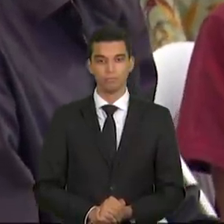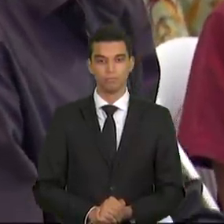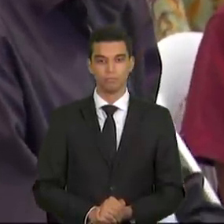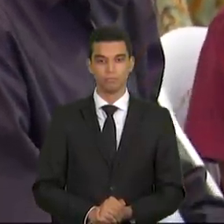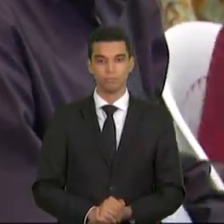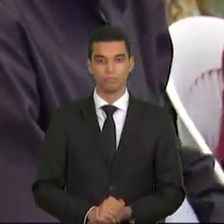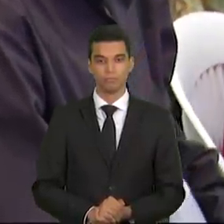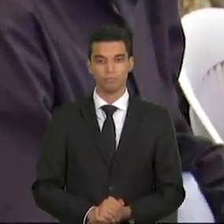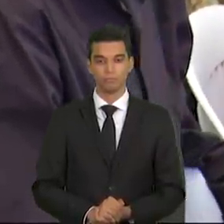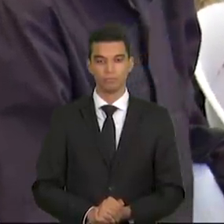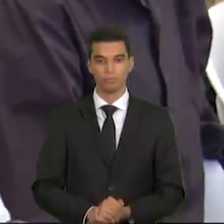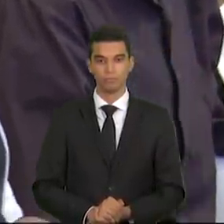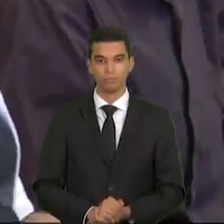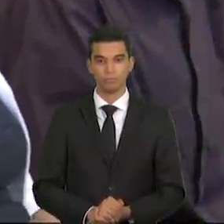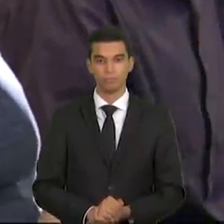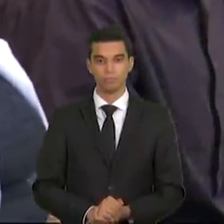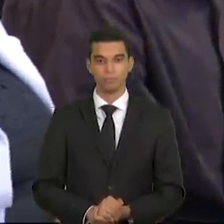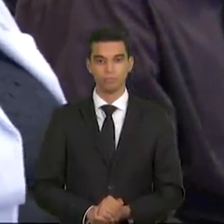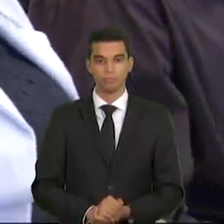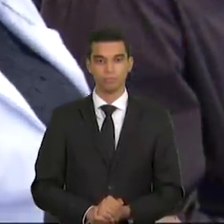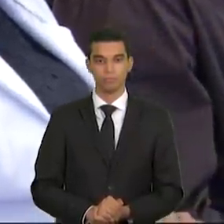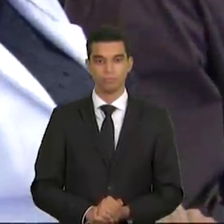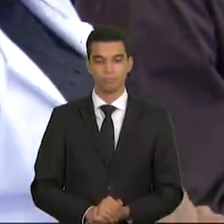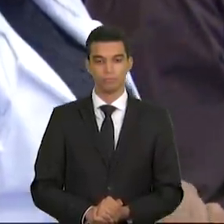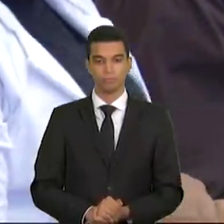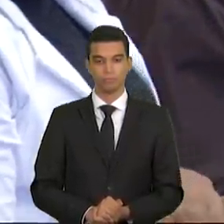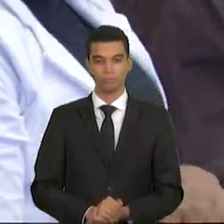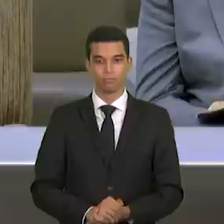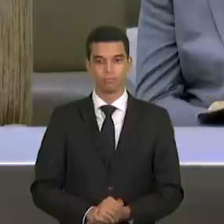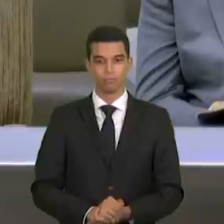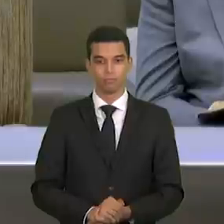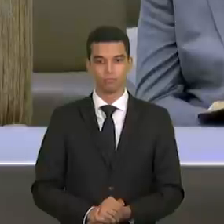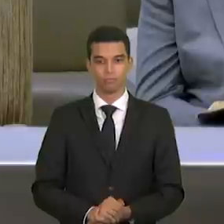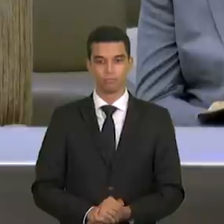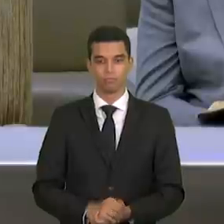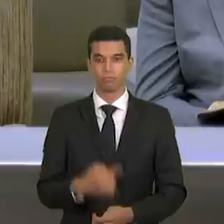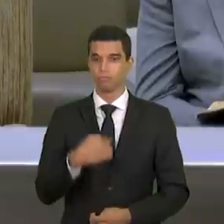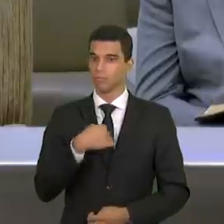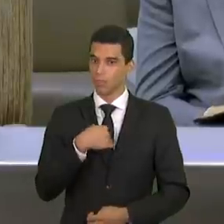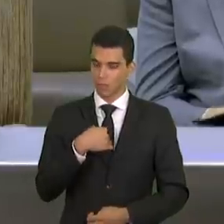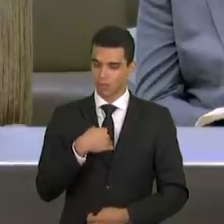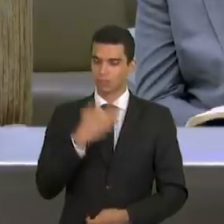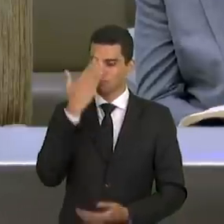Eu estou tão crente que depois deste culto,